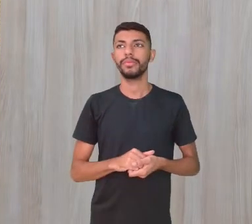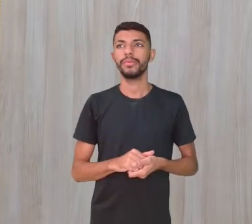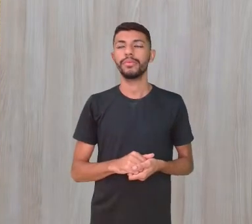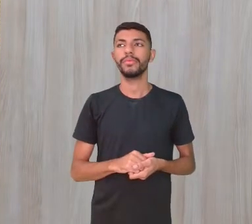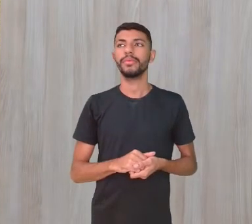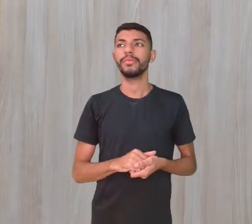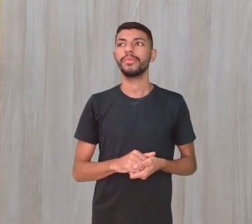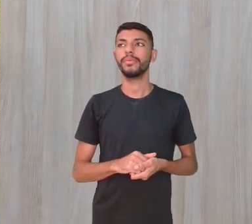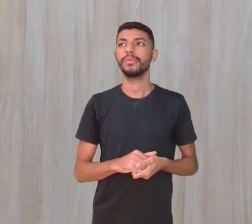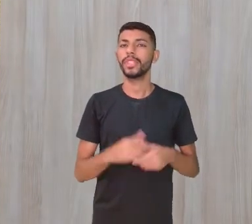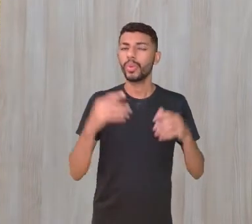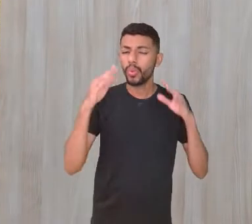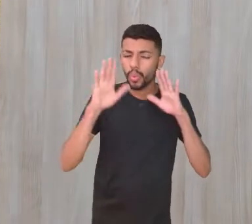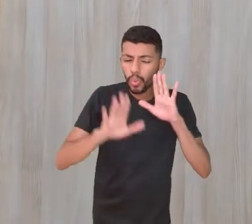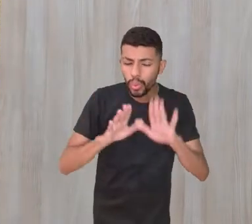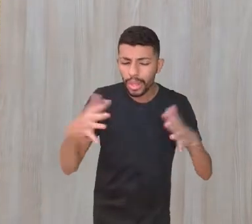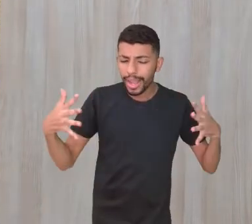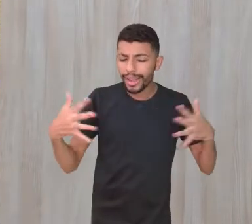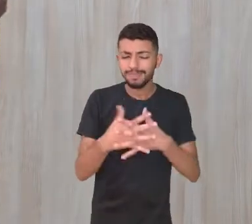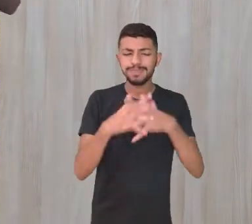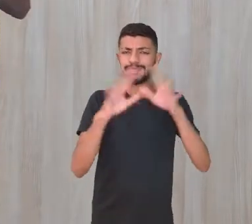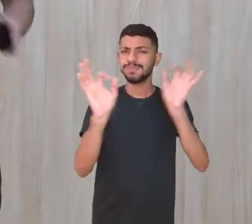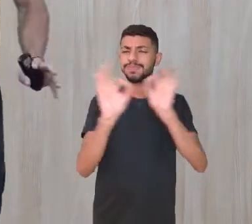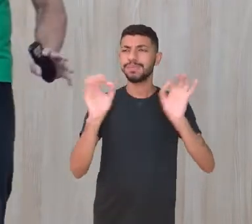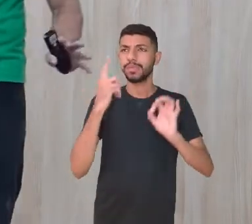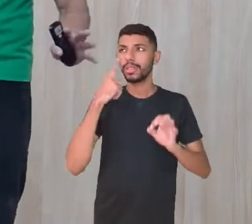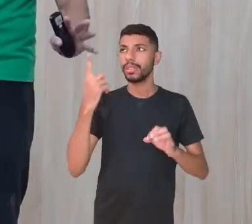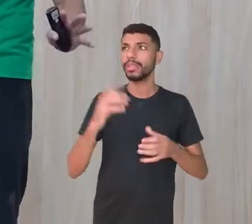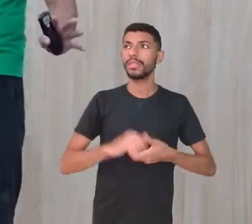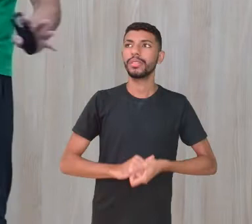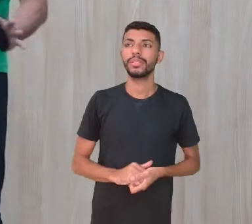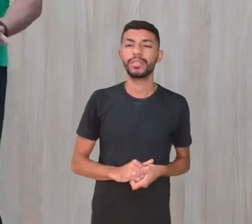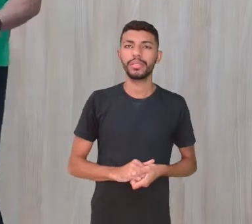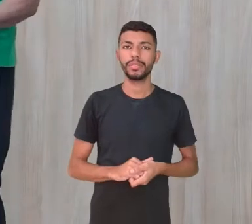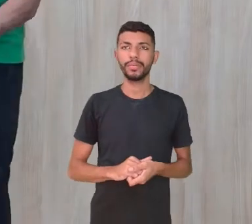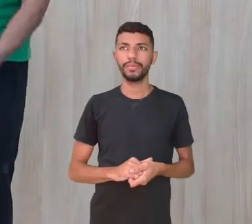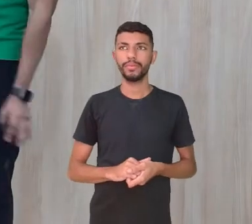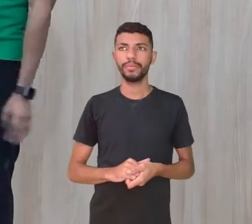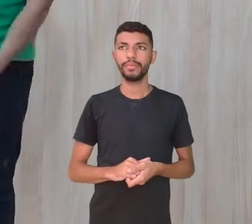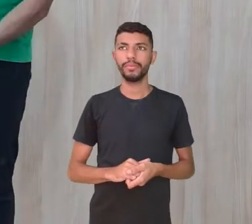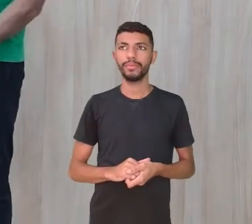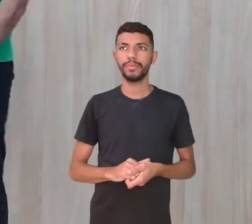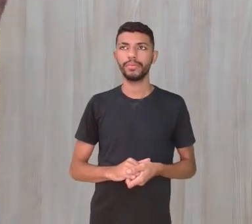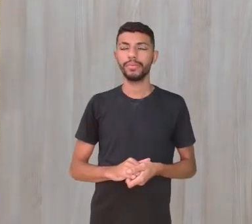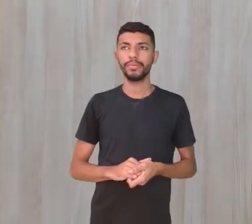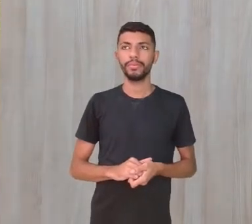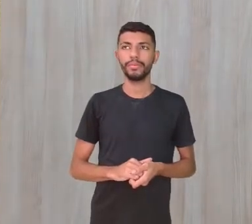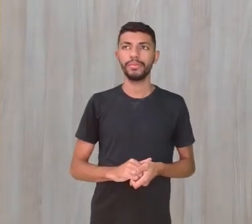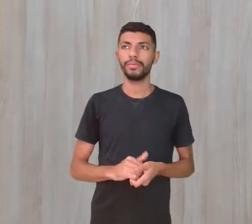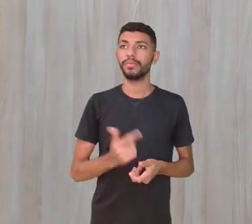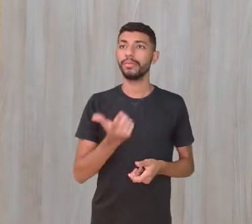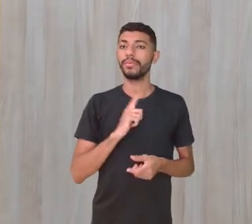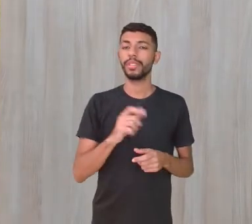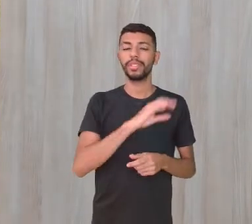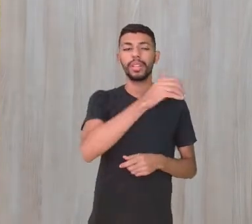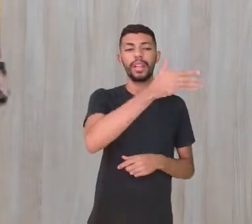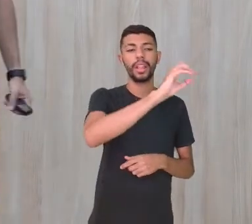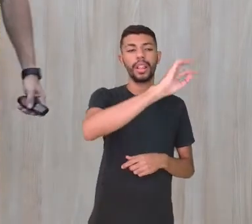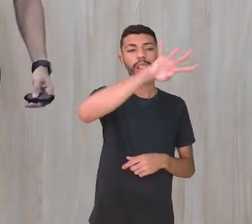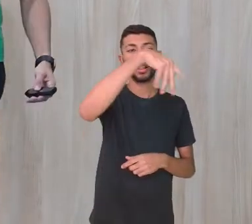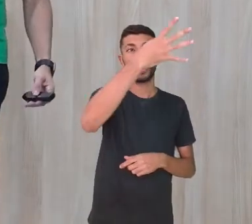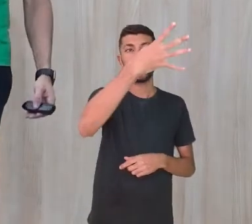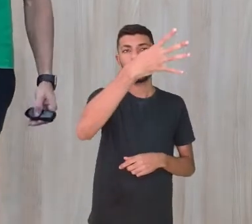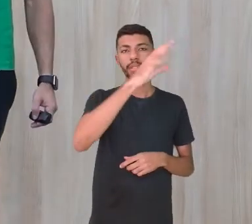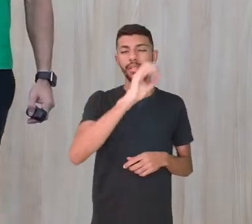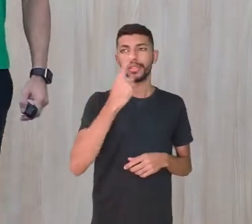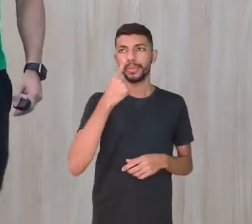esse vezes. Não confunda, pelo amor de Deus. Tá? Já repeti aí 3 vezes para você. E eu tenho aqui 10 elevado à quarta